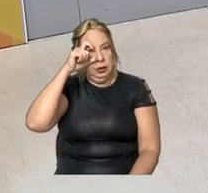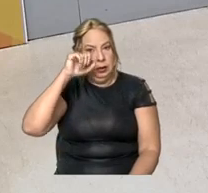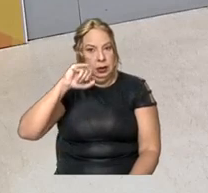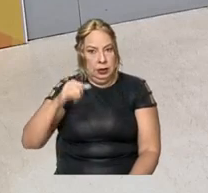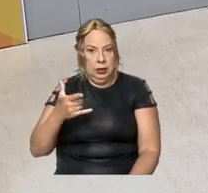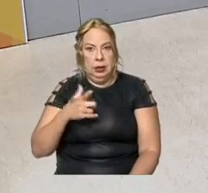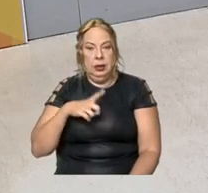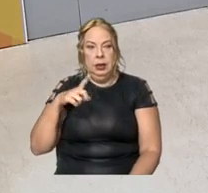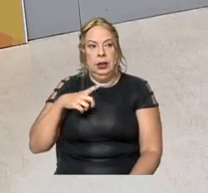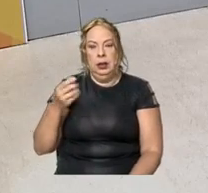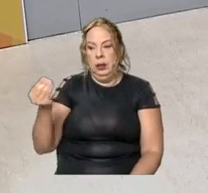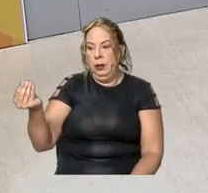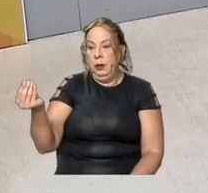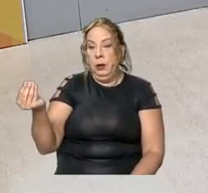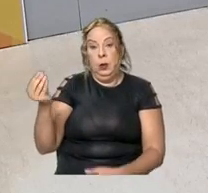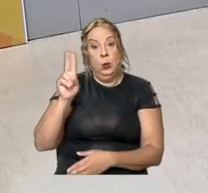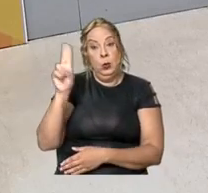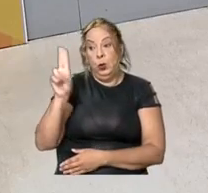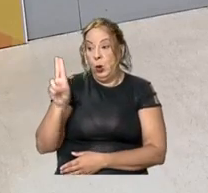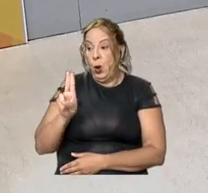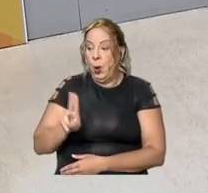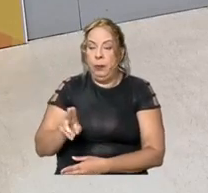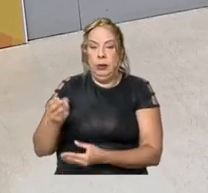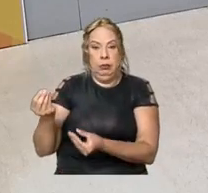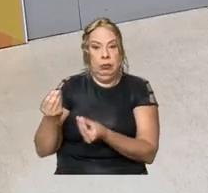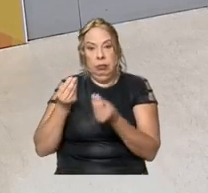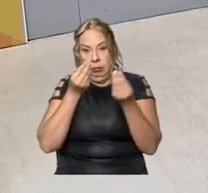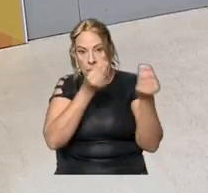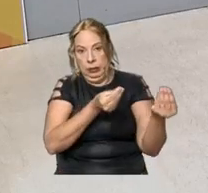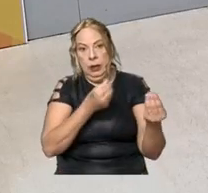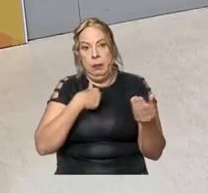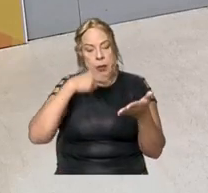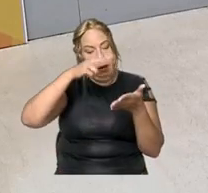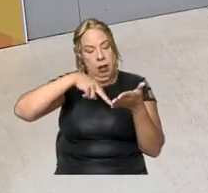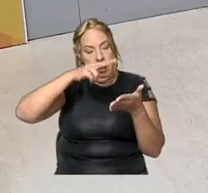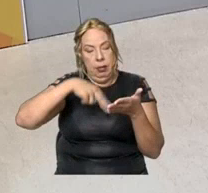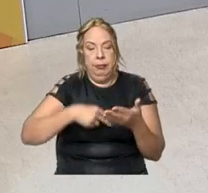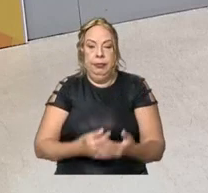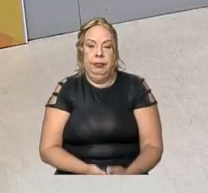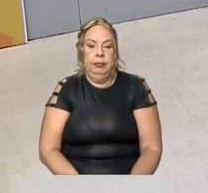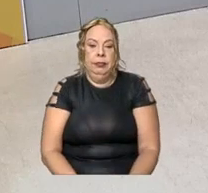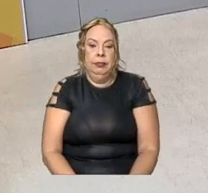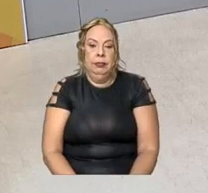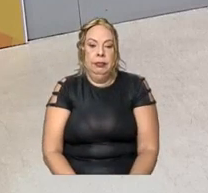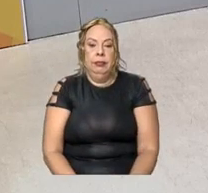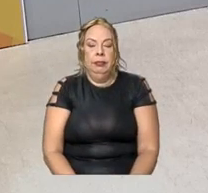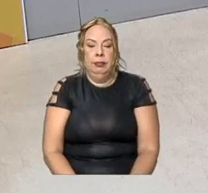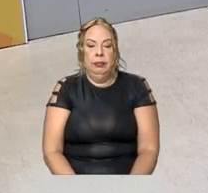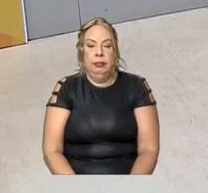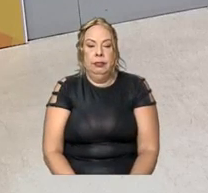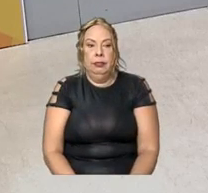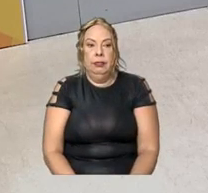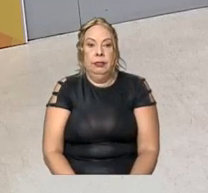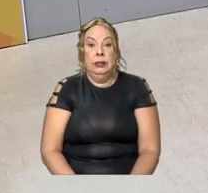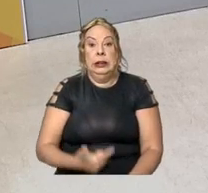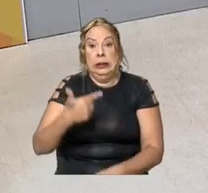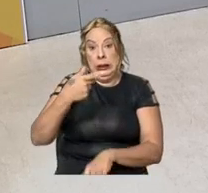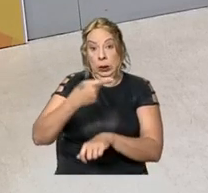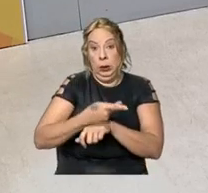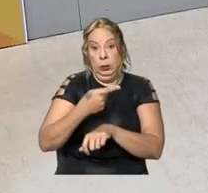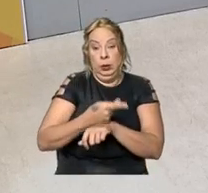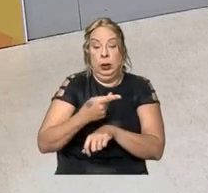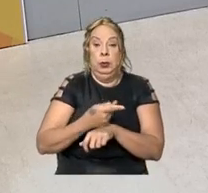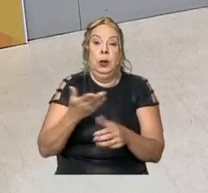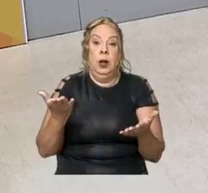isso acontecer, pega as listas, maravilhosa. Faz o povo adquirir o Caju Cap, é isso. Simbora então para o nosso segundo prêmio. Clarinha já